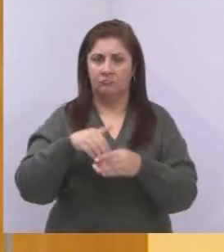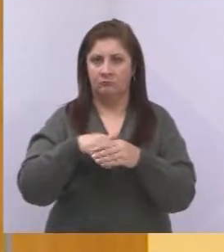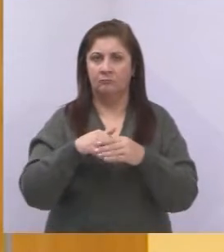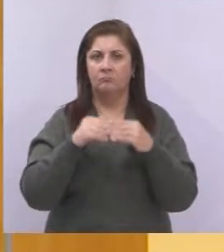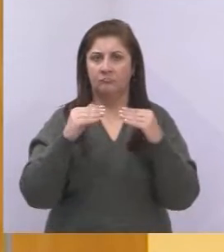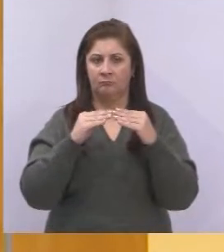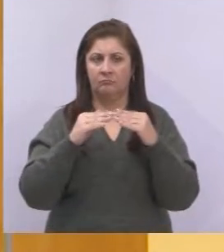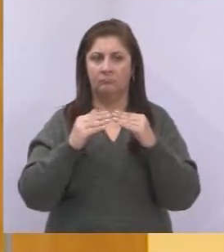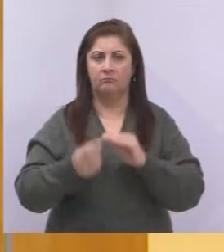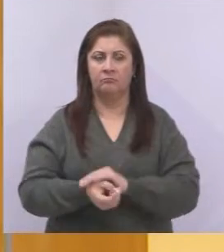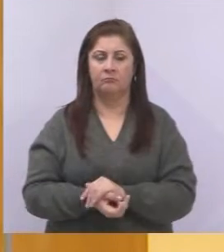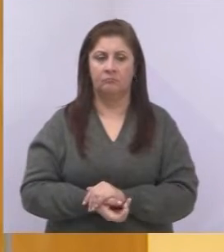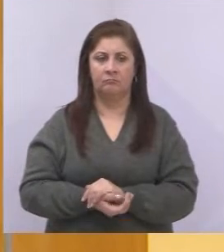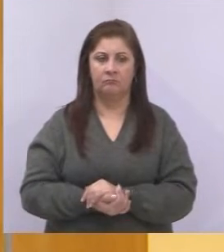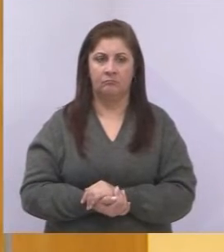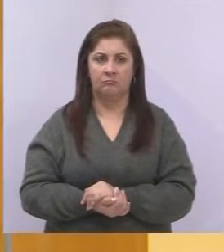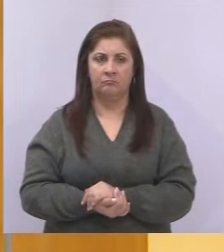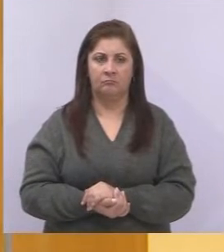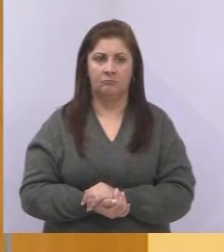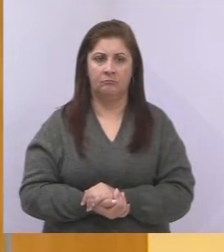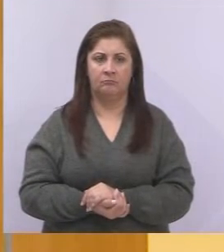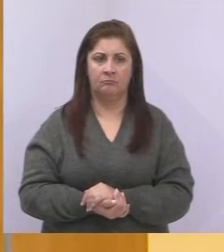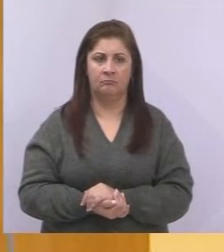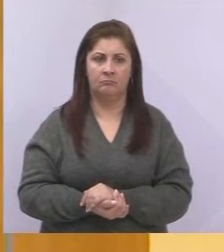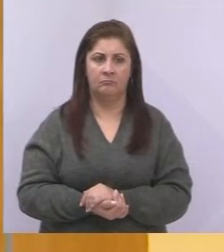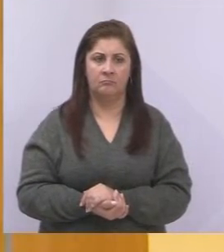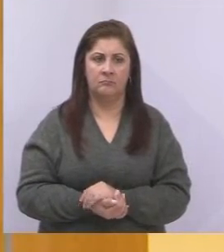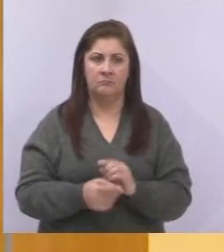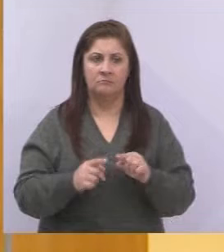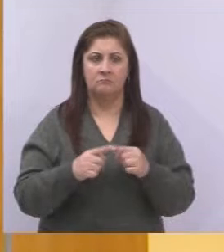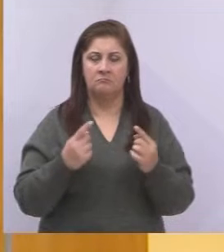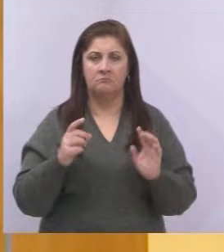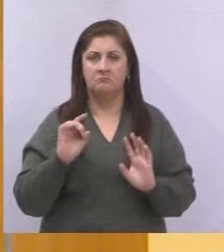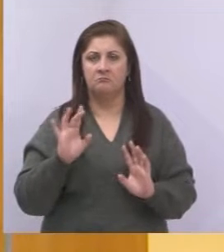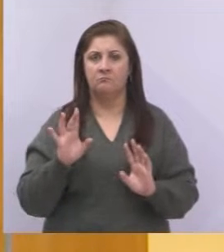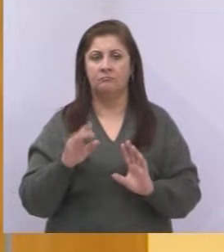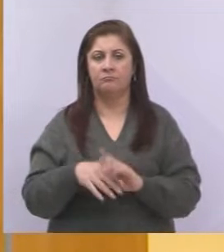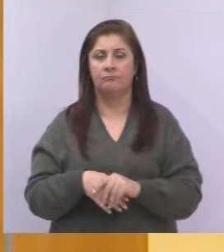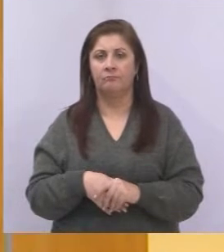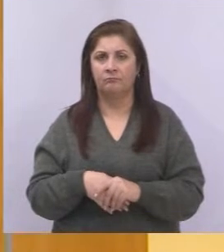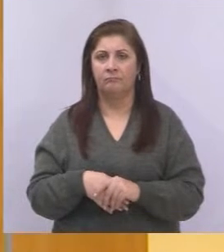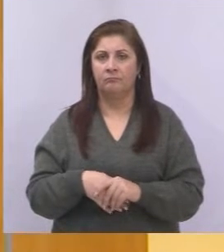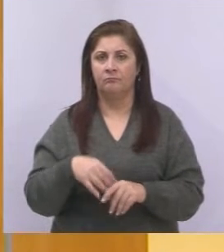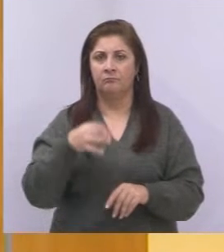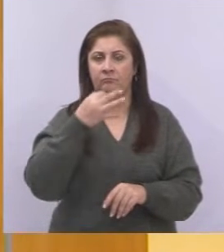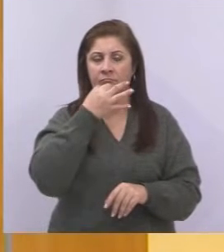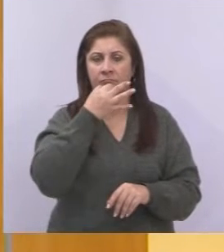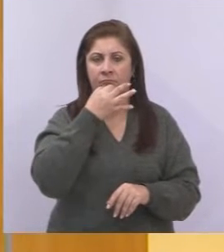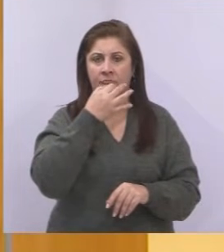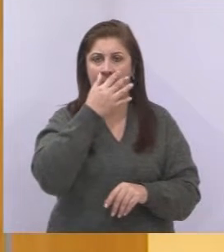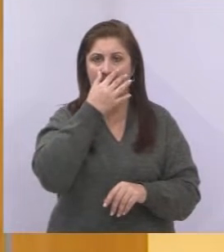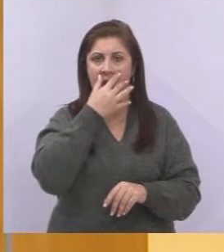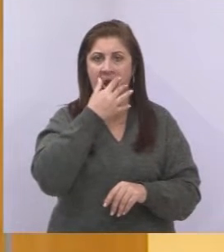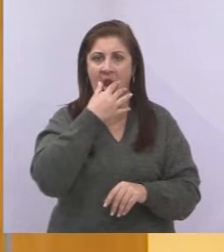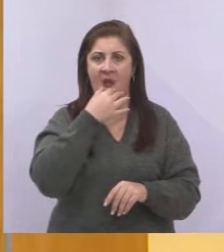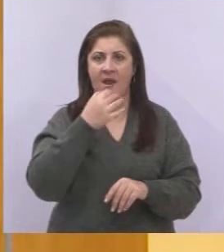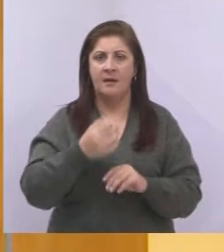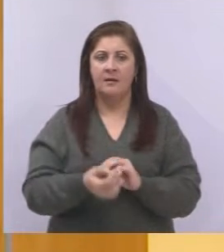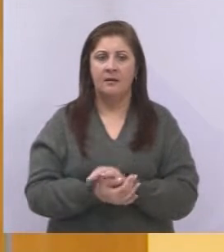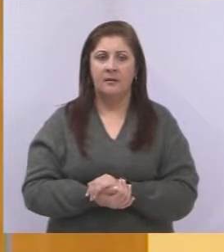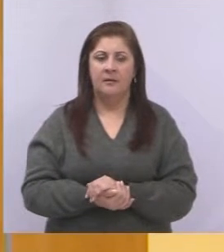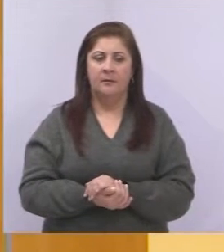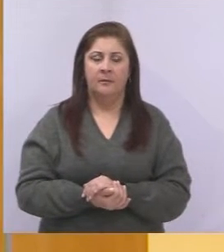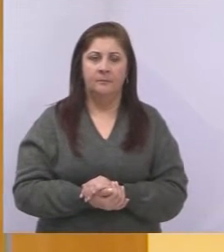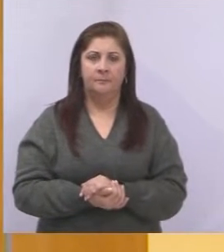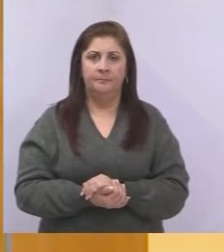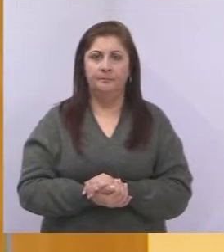favorável mesmo assim, né? A gente vai votar favorável, mas é só uma sugestão aí na fala